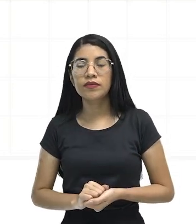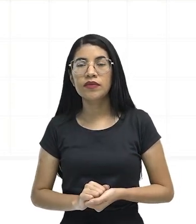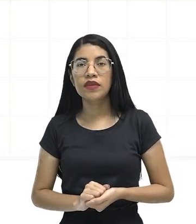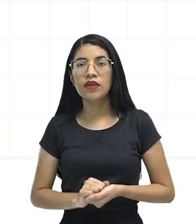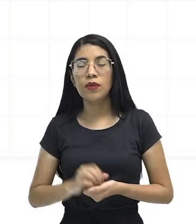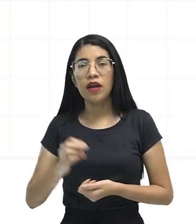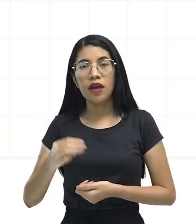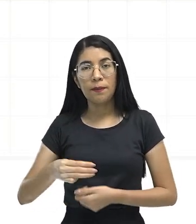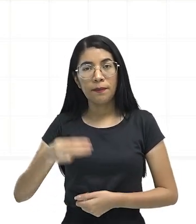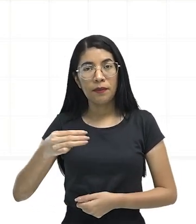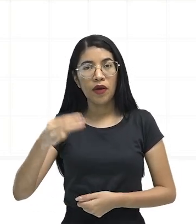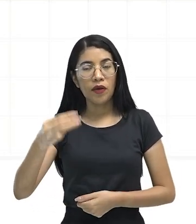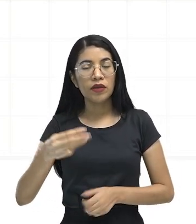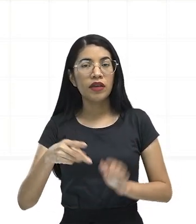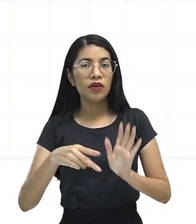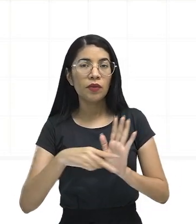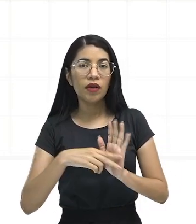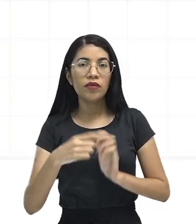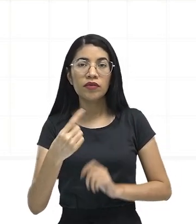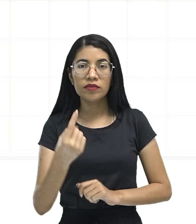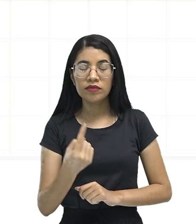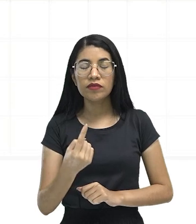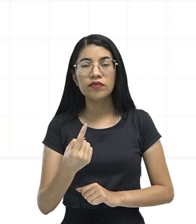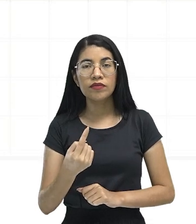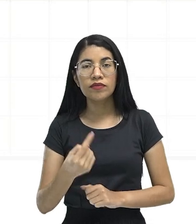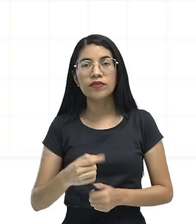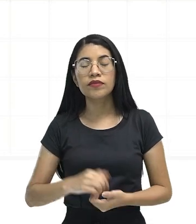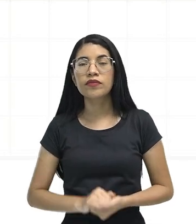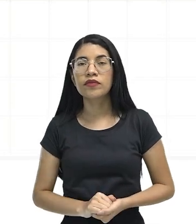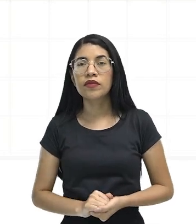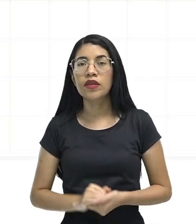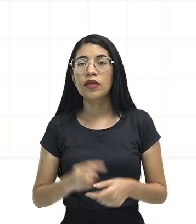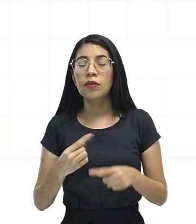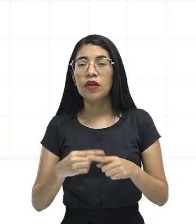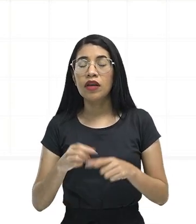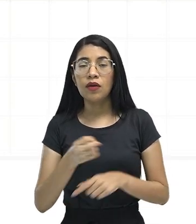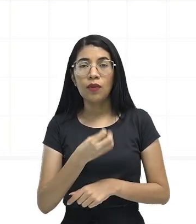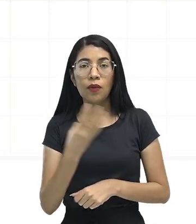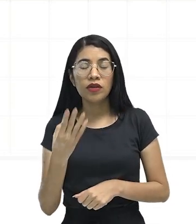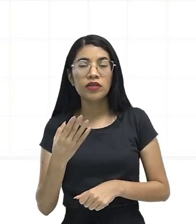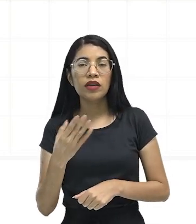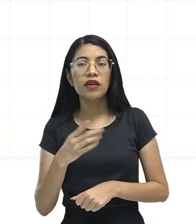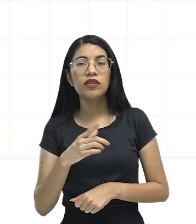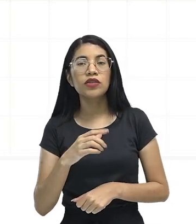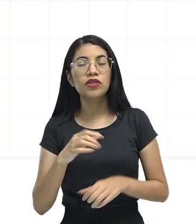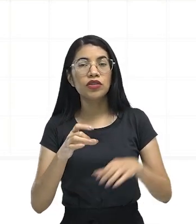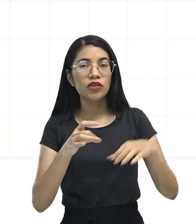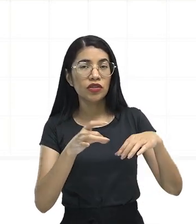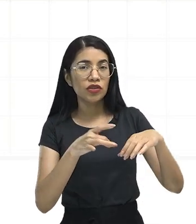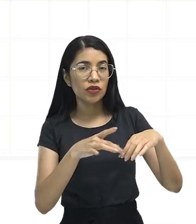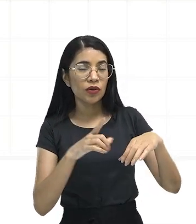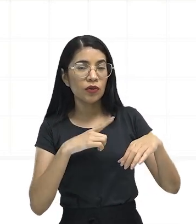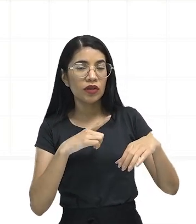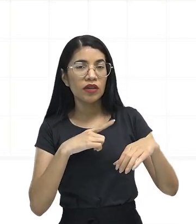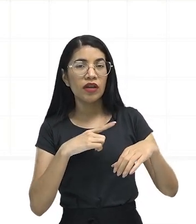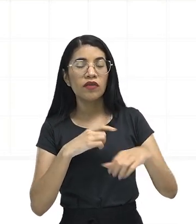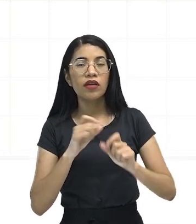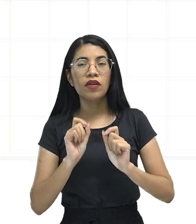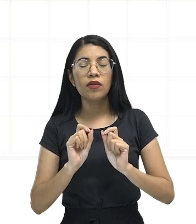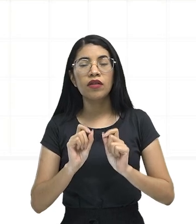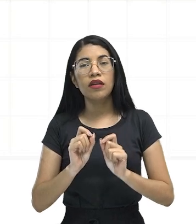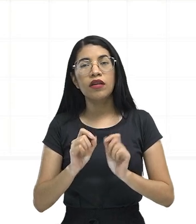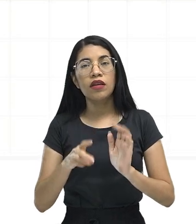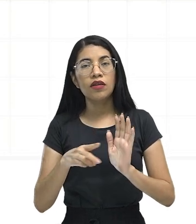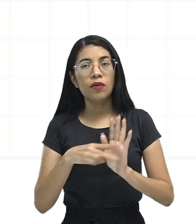modo será igual a 1 também. Ou seja, a frequência de gols aí nesse caso, né, o número é